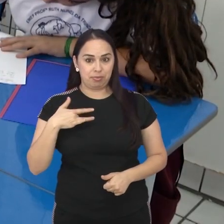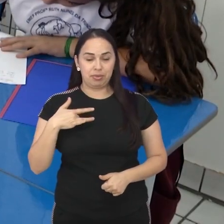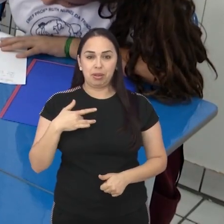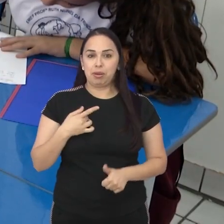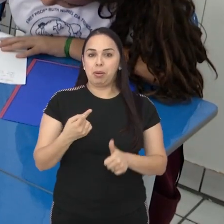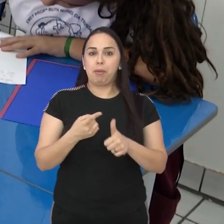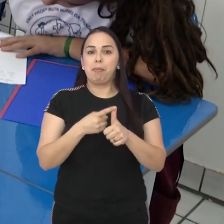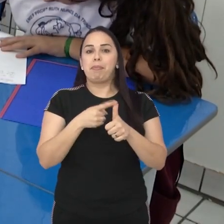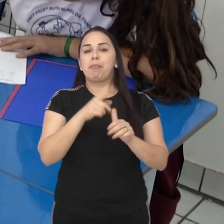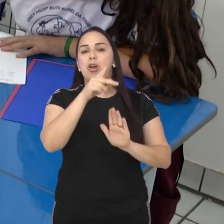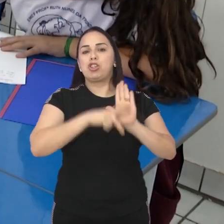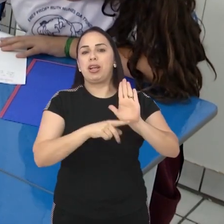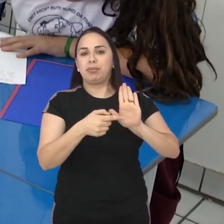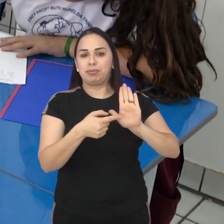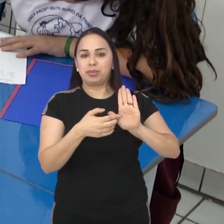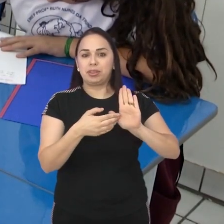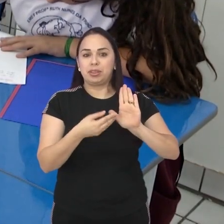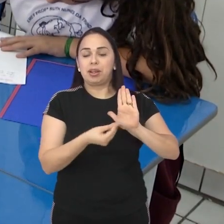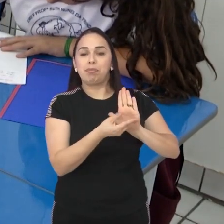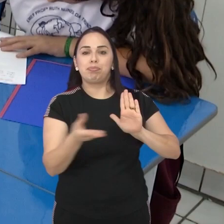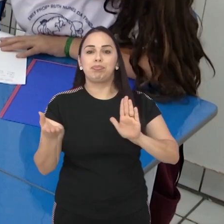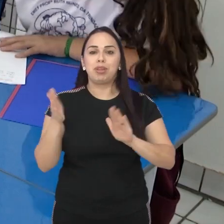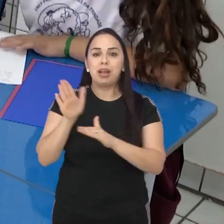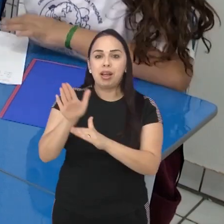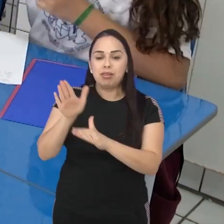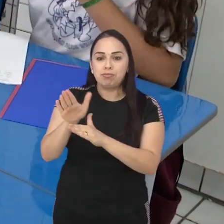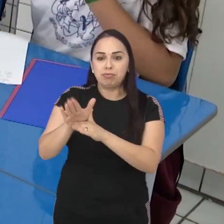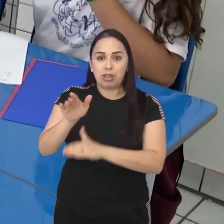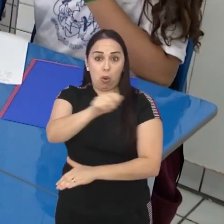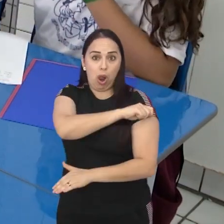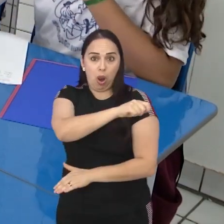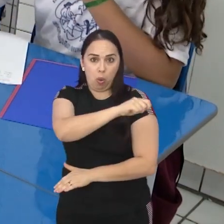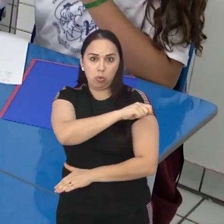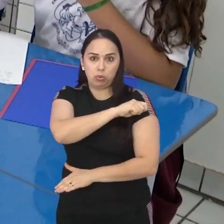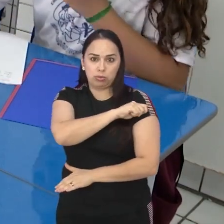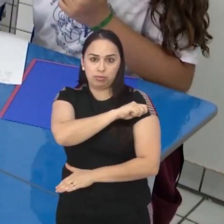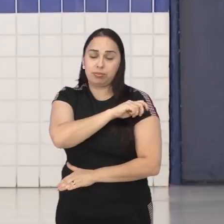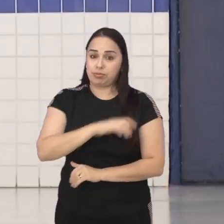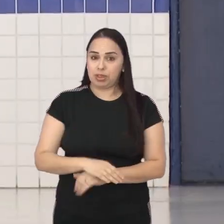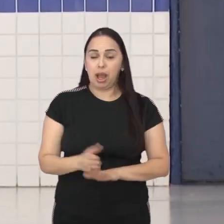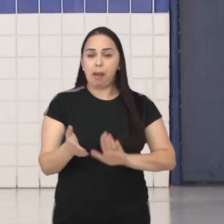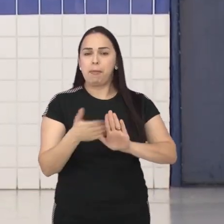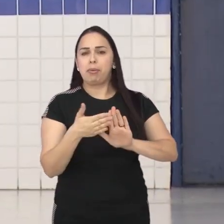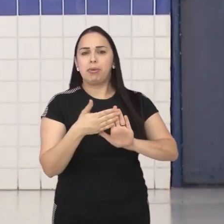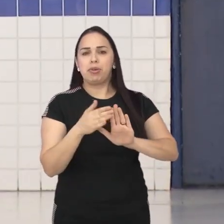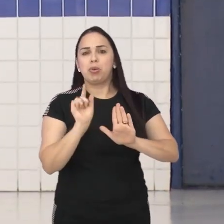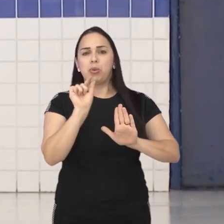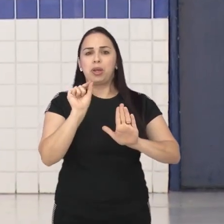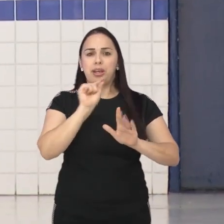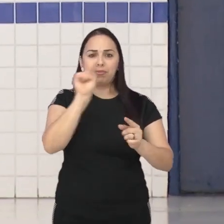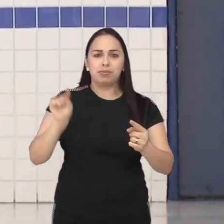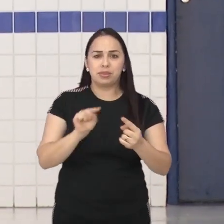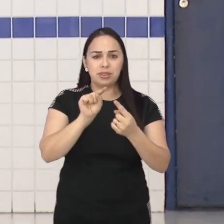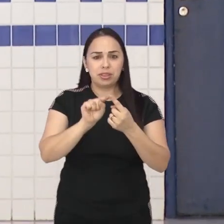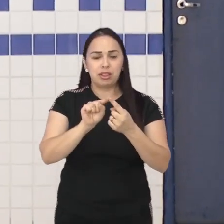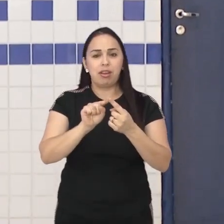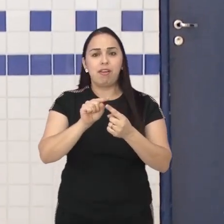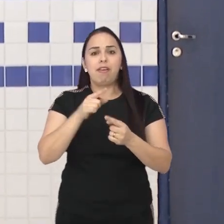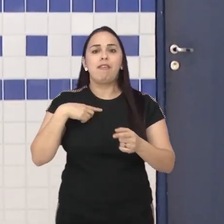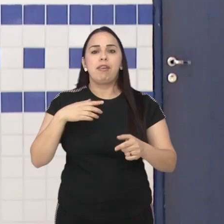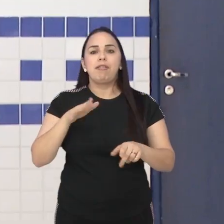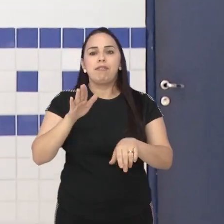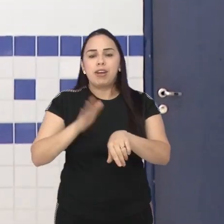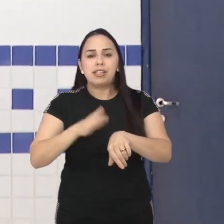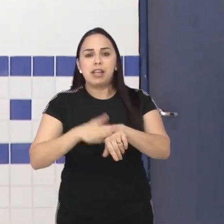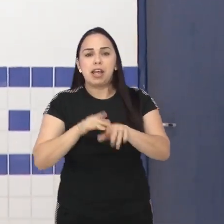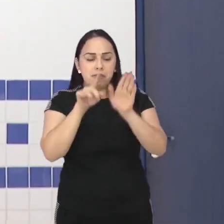saúde, um dos projetos aprovados pretende auxiliar estudantes da cidade. A proposta estabelece a realização